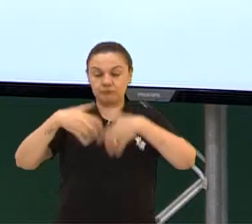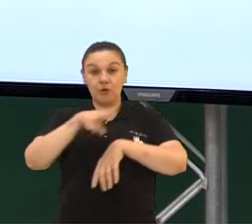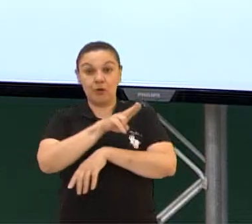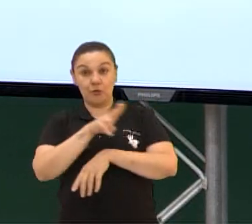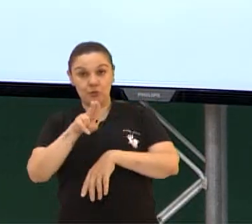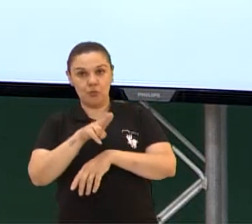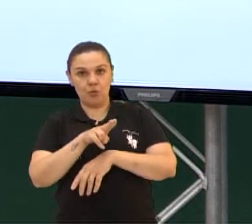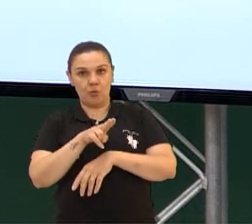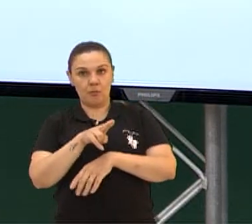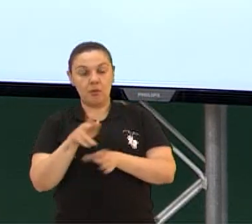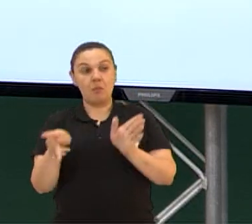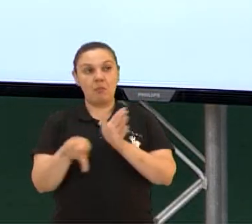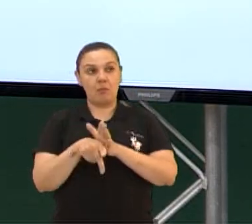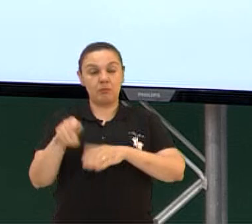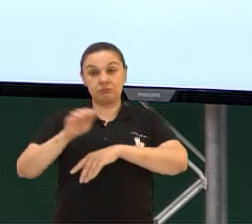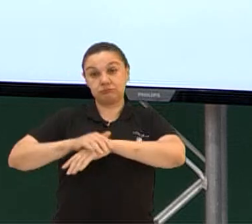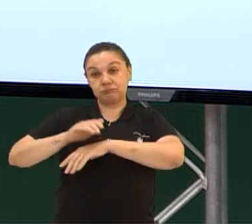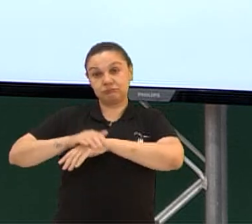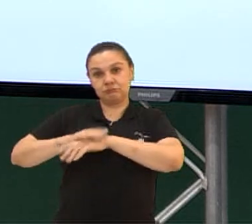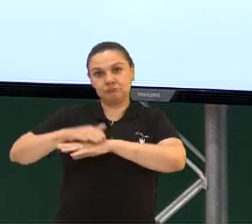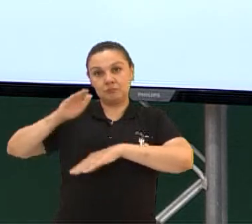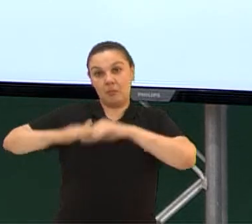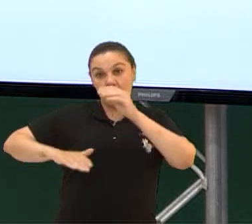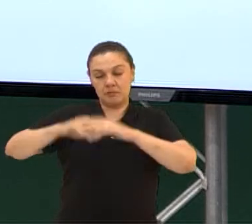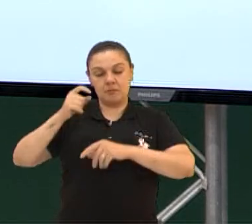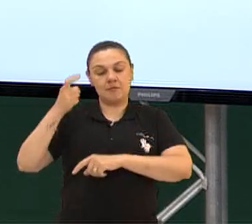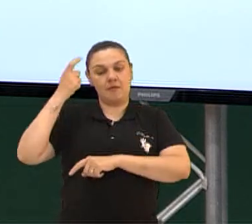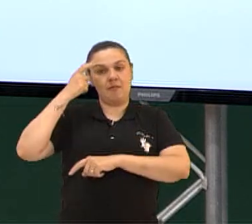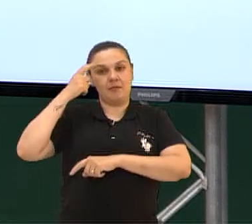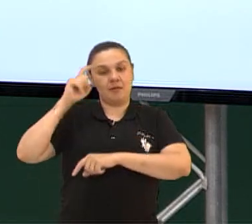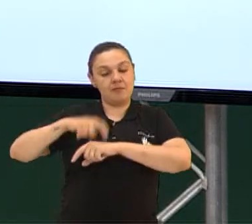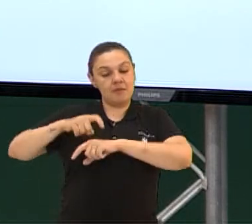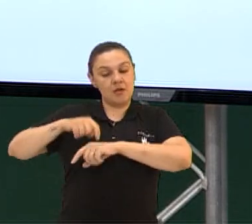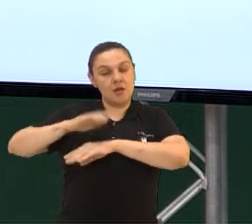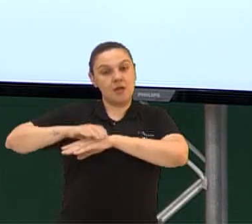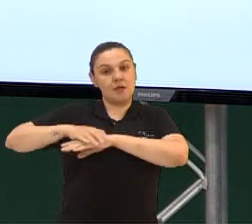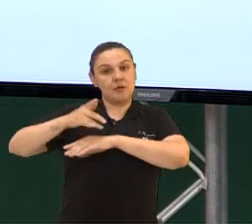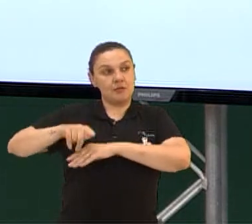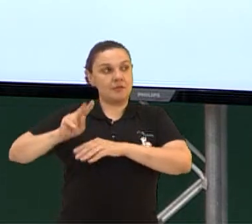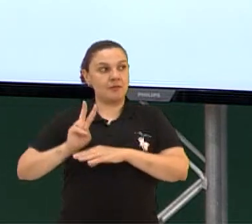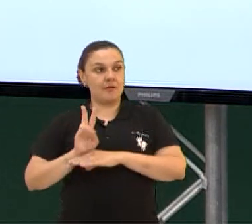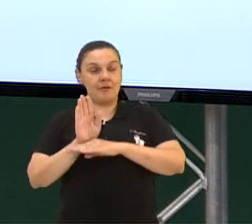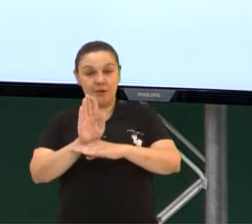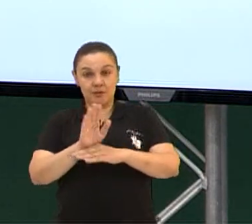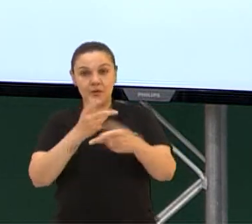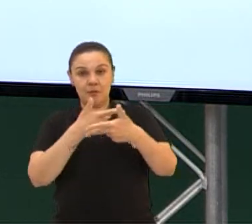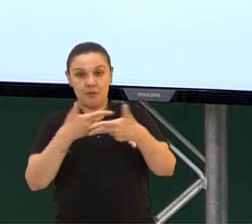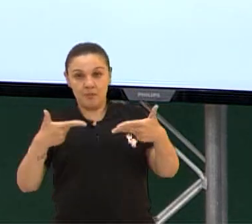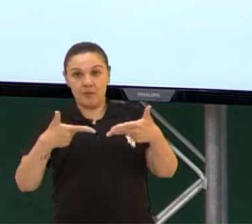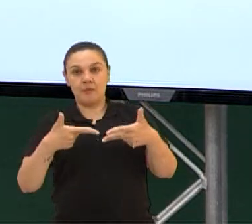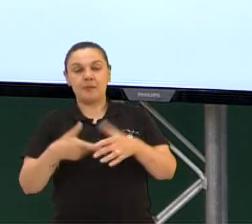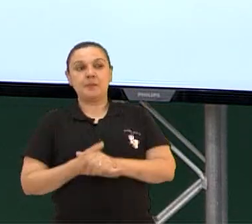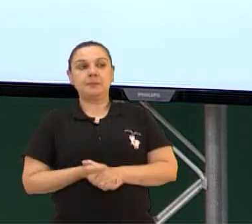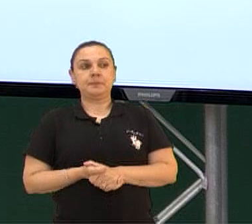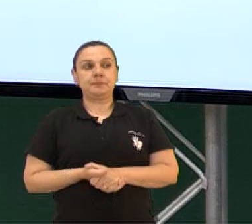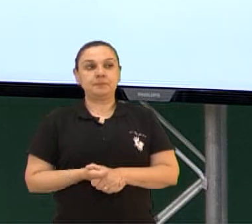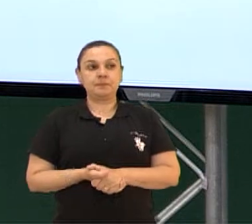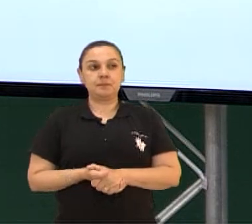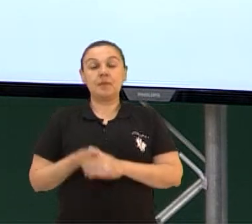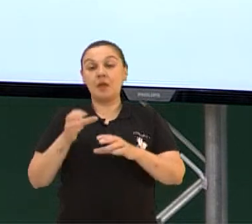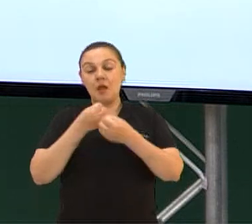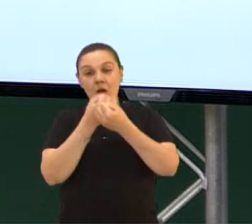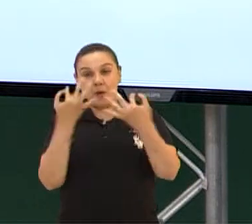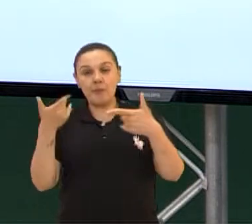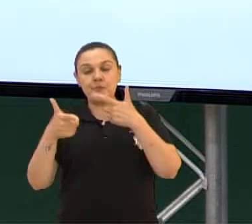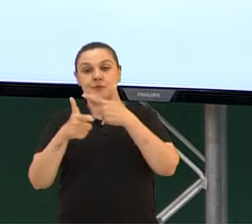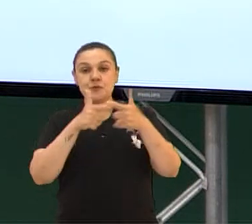de instrumental. Muito que bem. Essa racionalidade instrumental é o que iria contribuir, por exemplo, para alguns